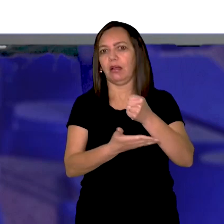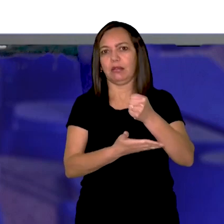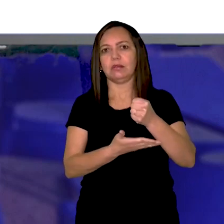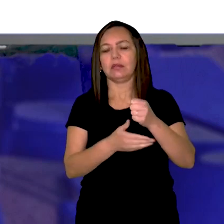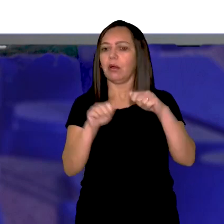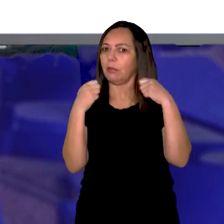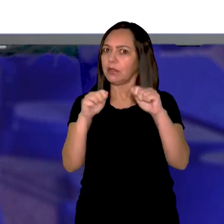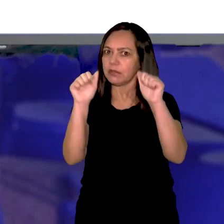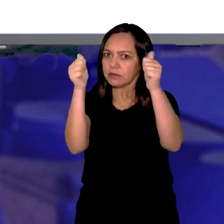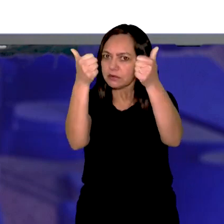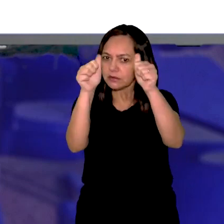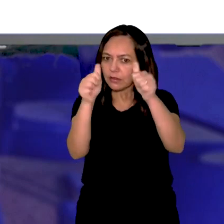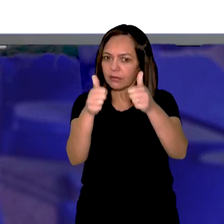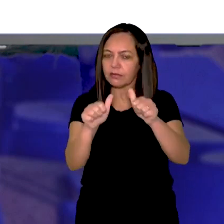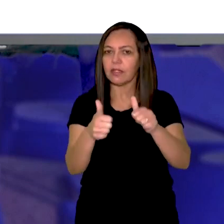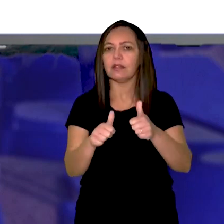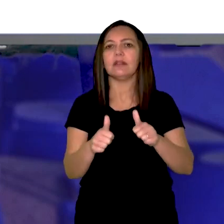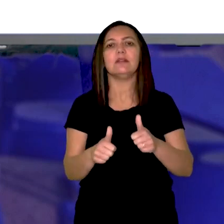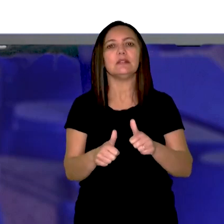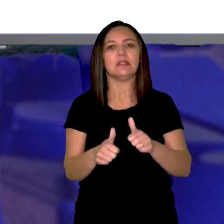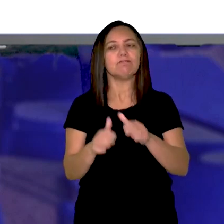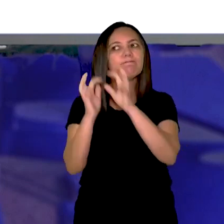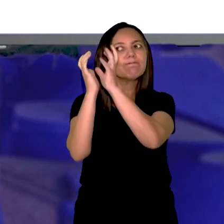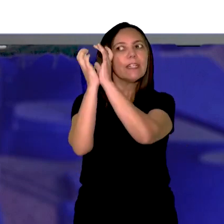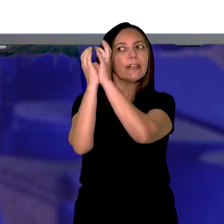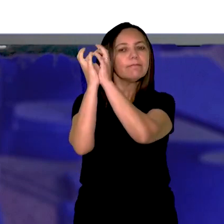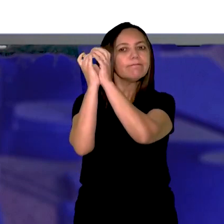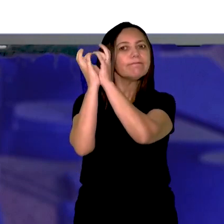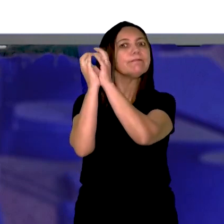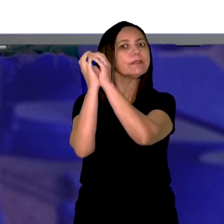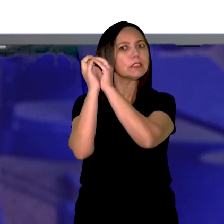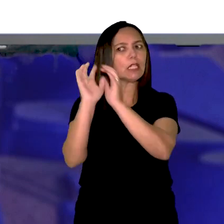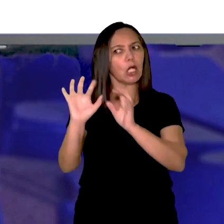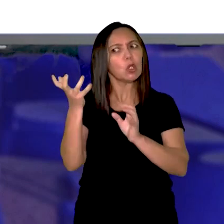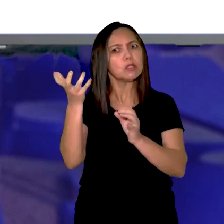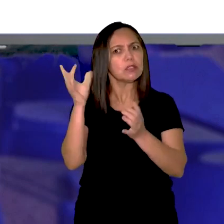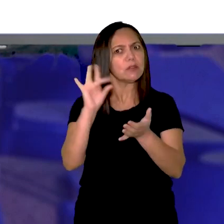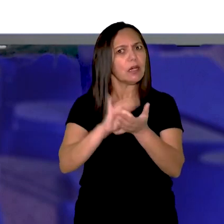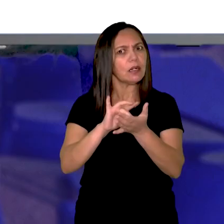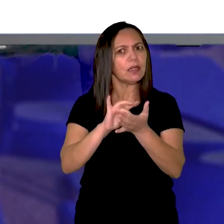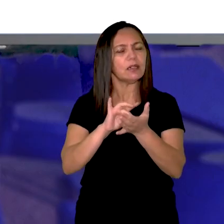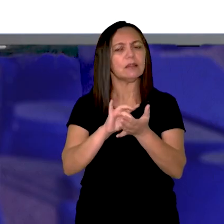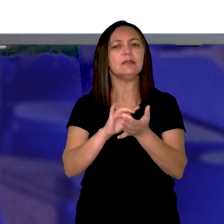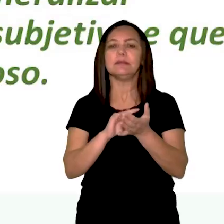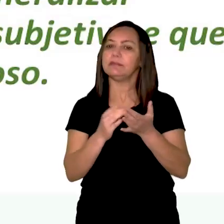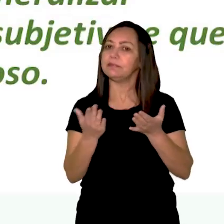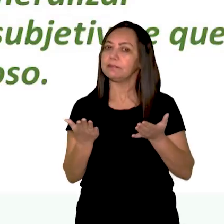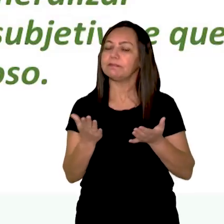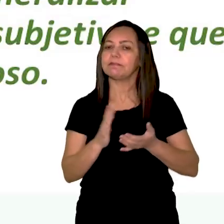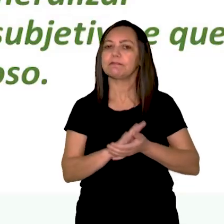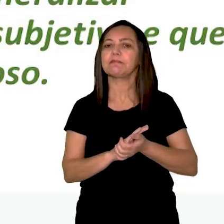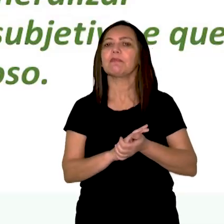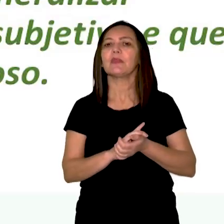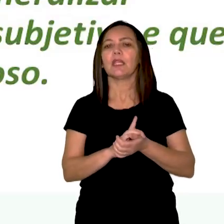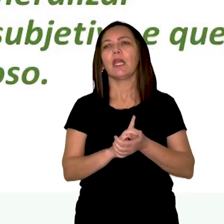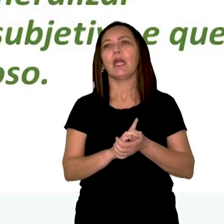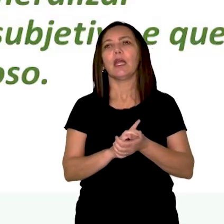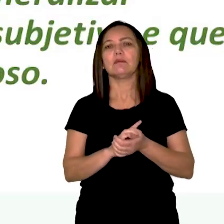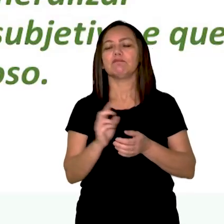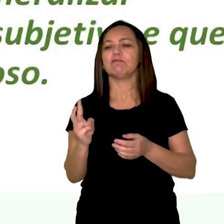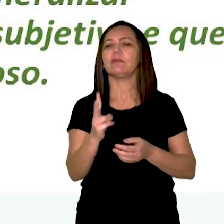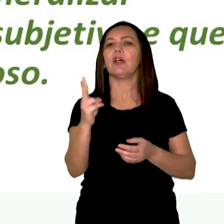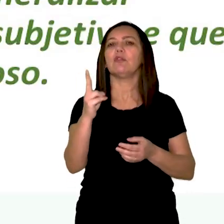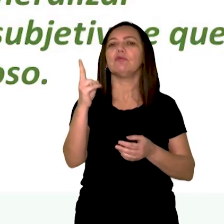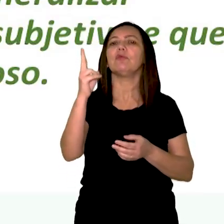da avaliação crítica, reflexiva. Ou seja, é um juízo de